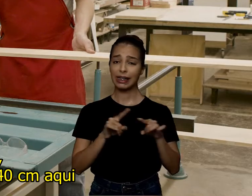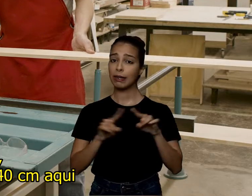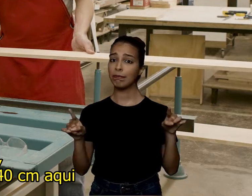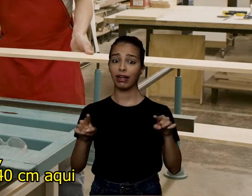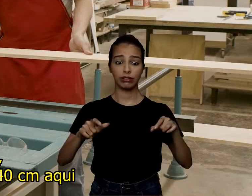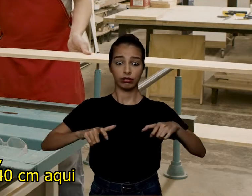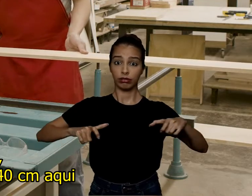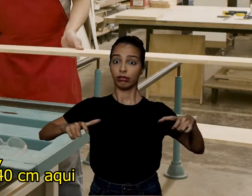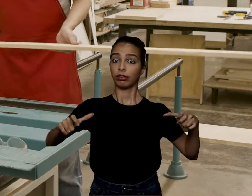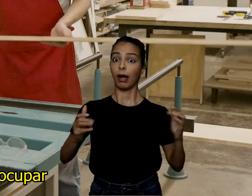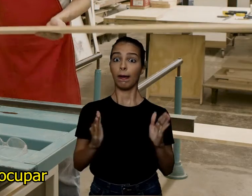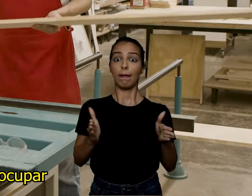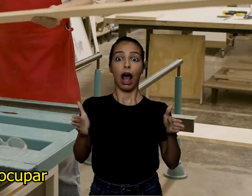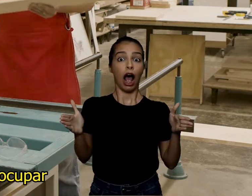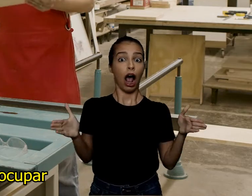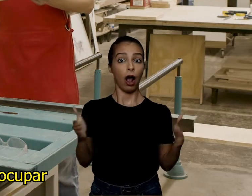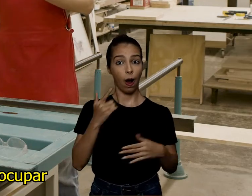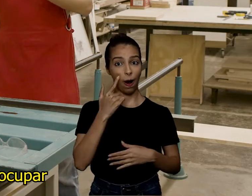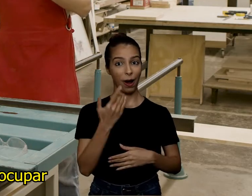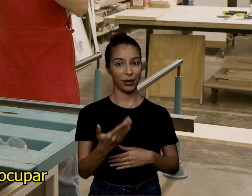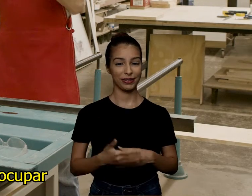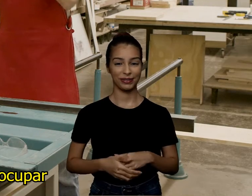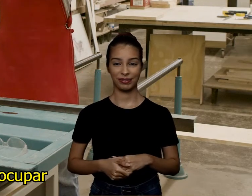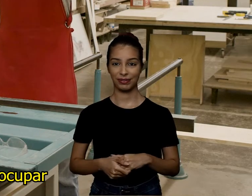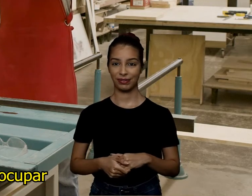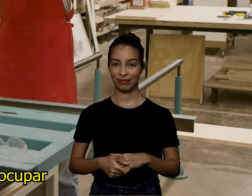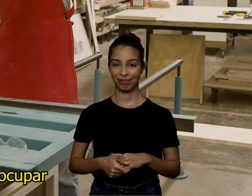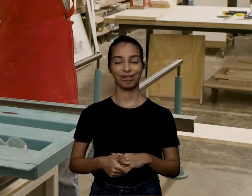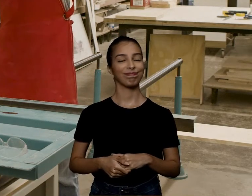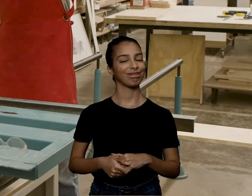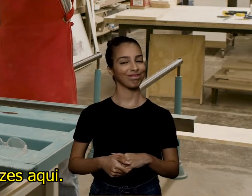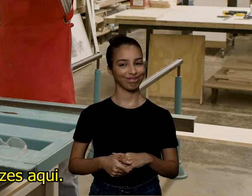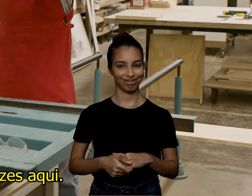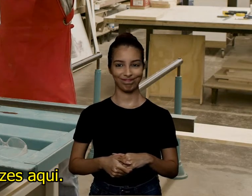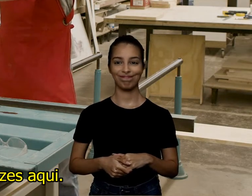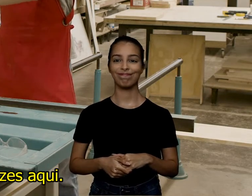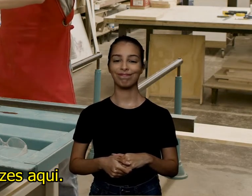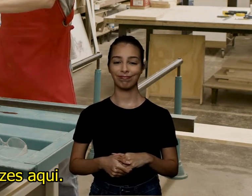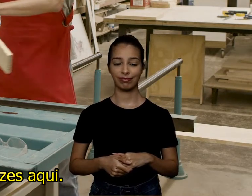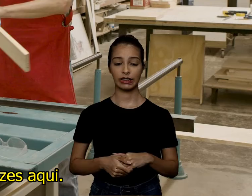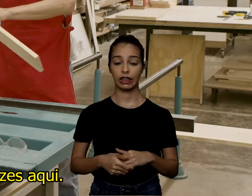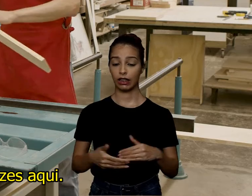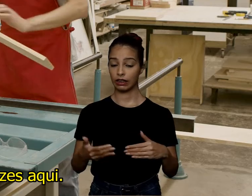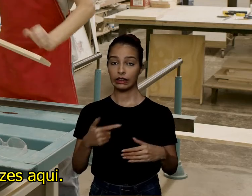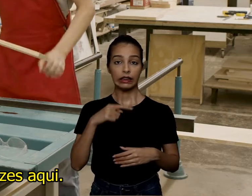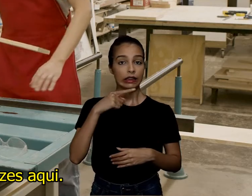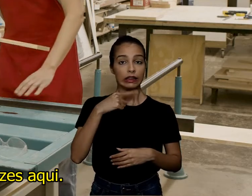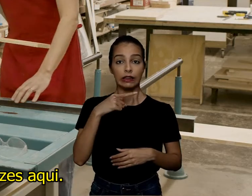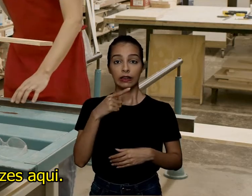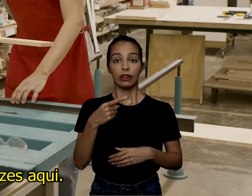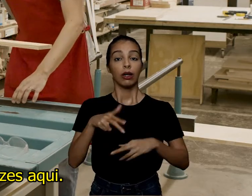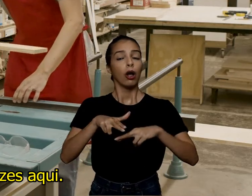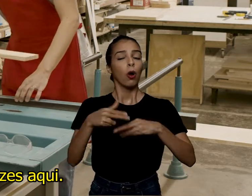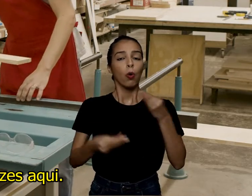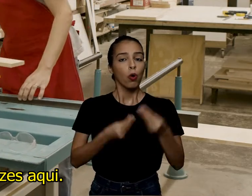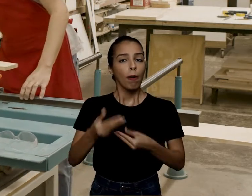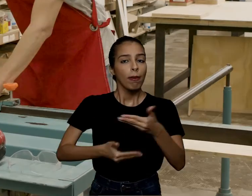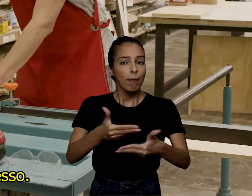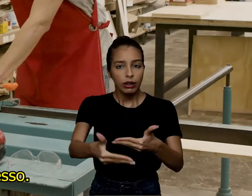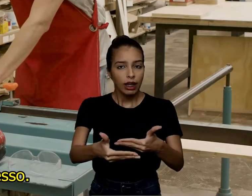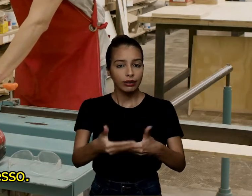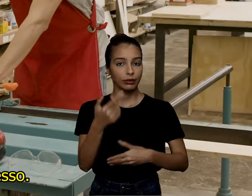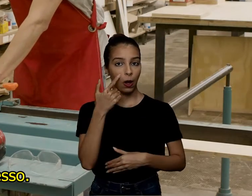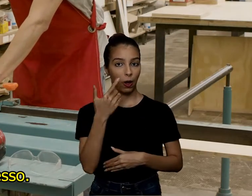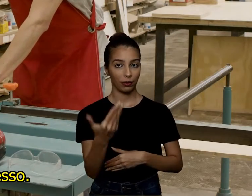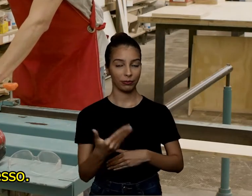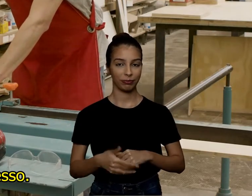40 centímetros aqui, essa minha madeira ela vai ocupar um espaço maior do que eu tenho muitas vezes aqui,